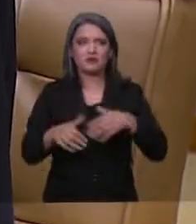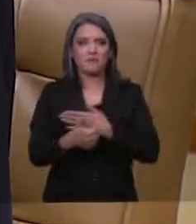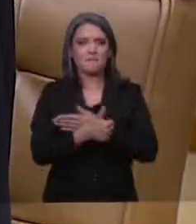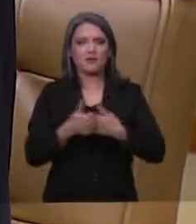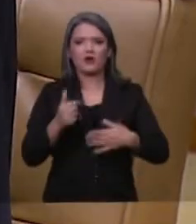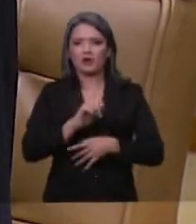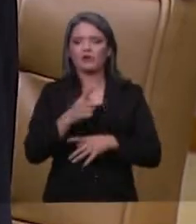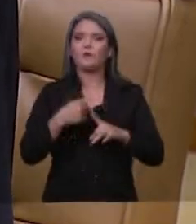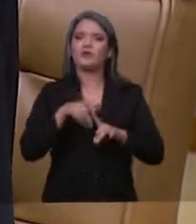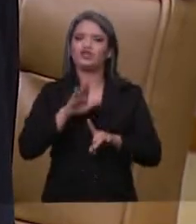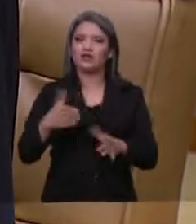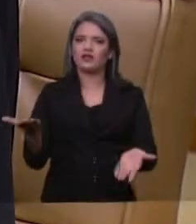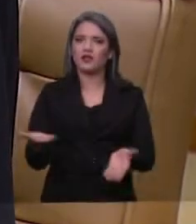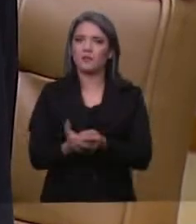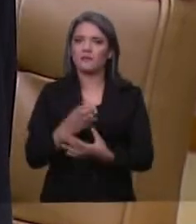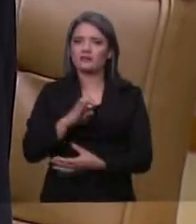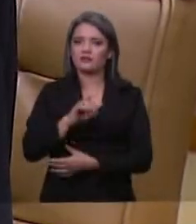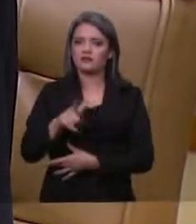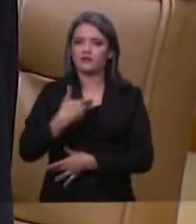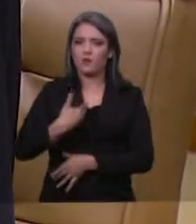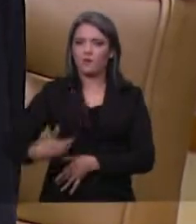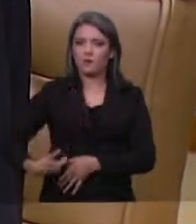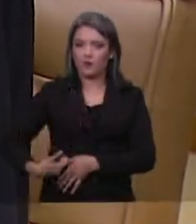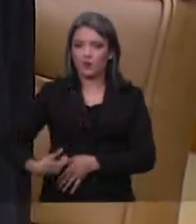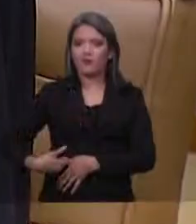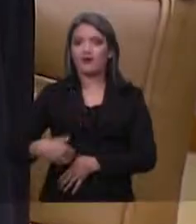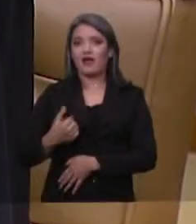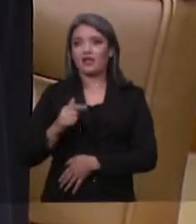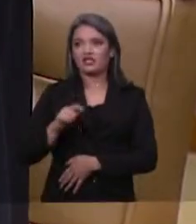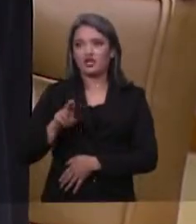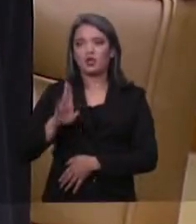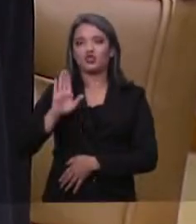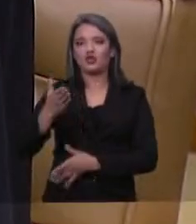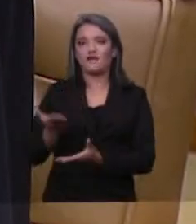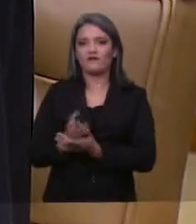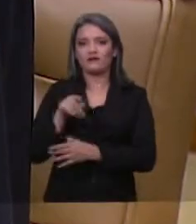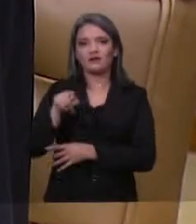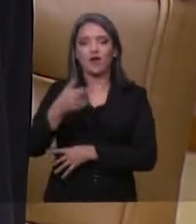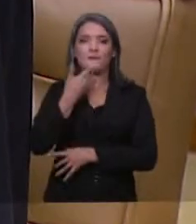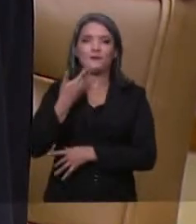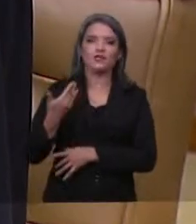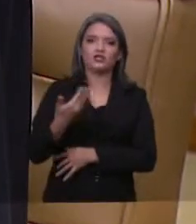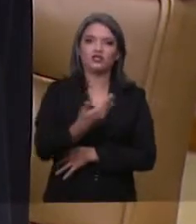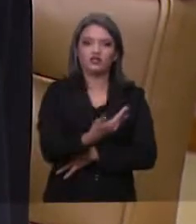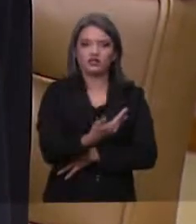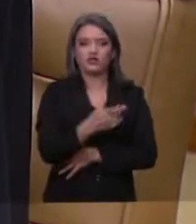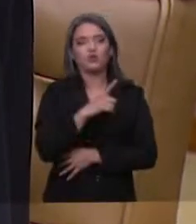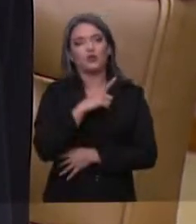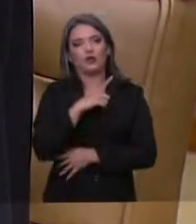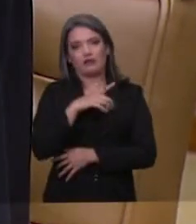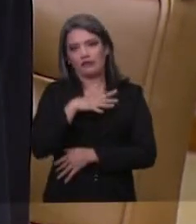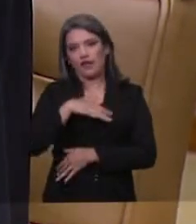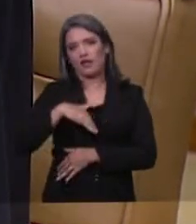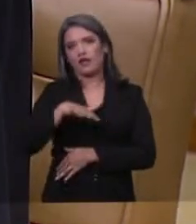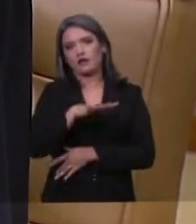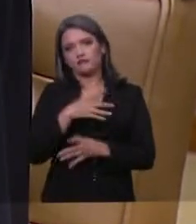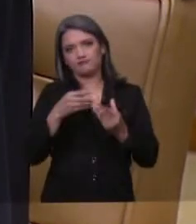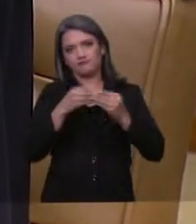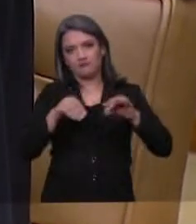tramita a ação civil pública proposta pela Advocacia Geral da União, veiculando pretensão nesse sentido.